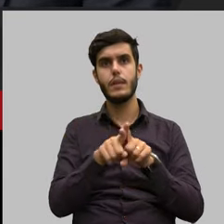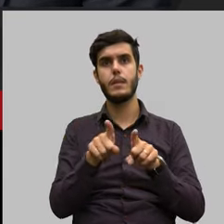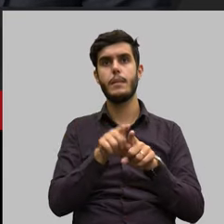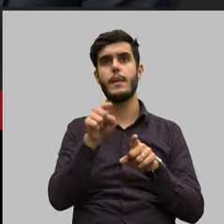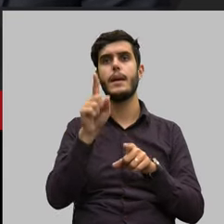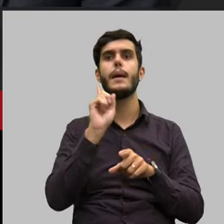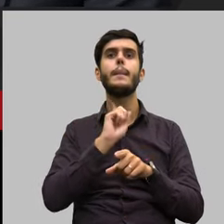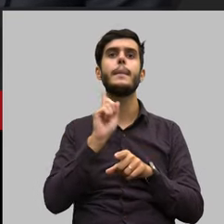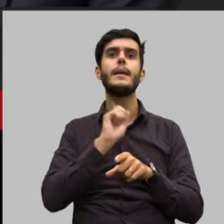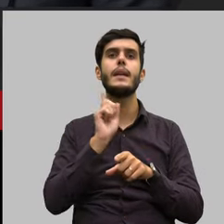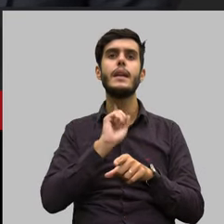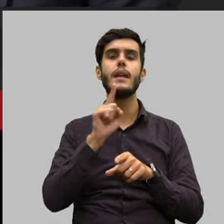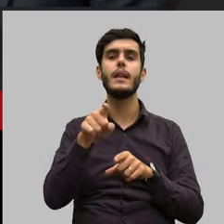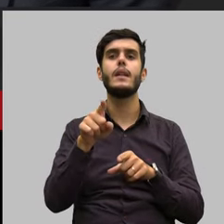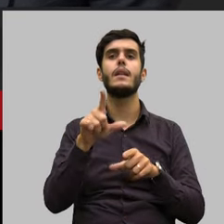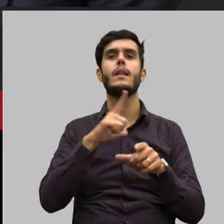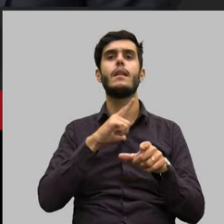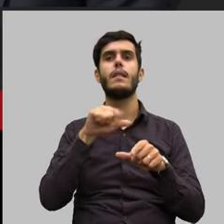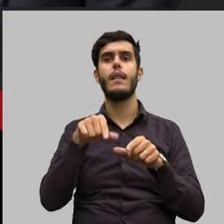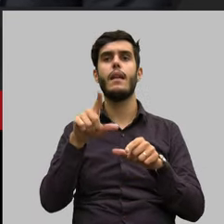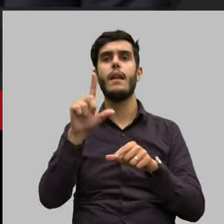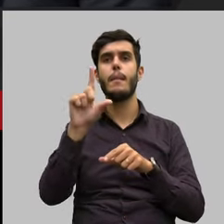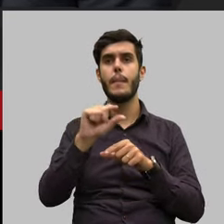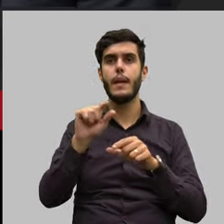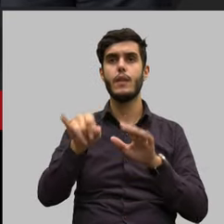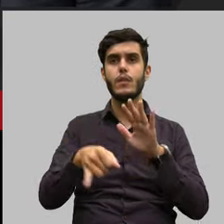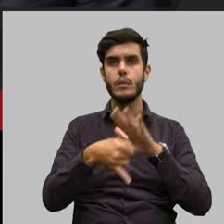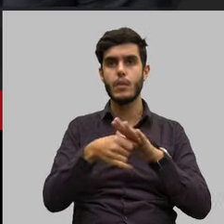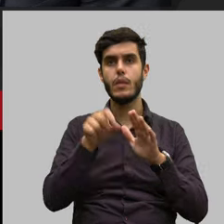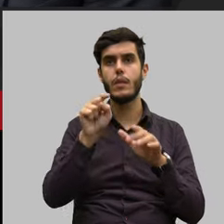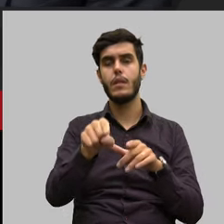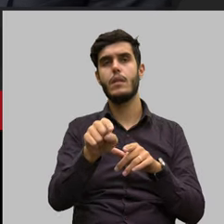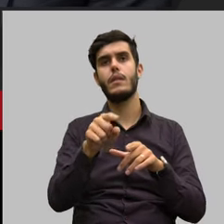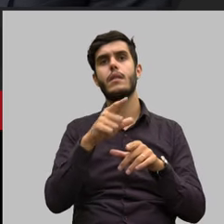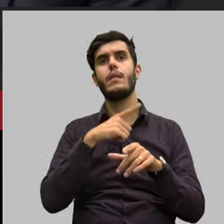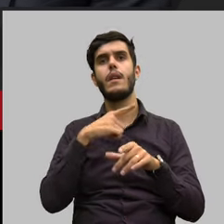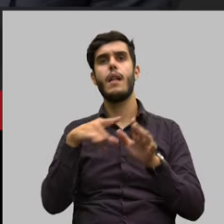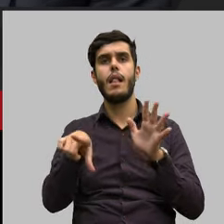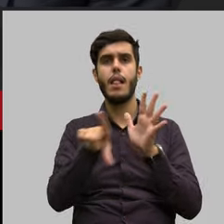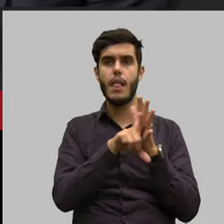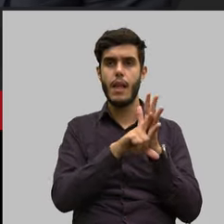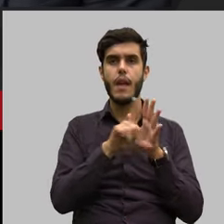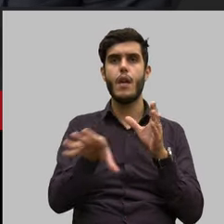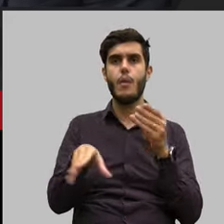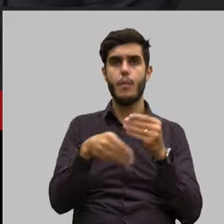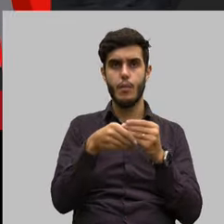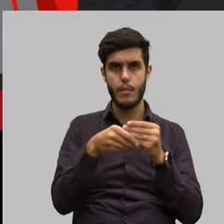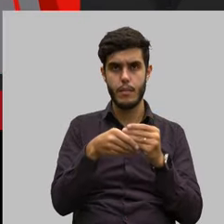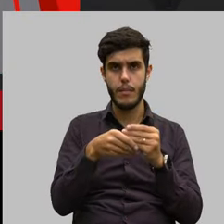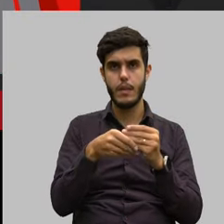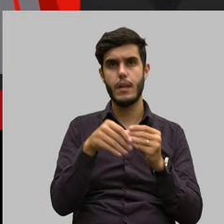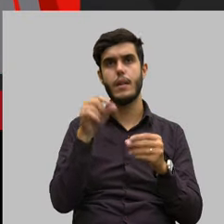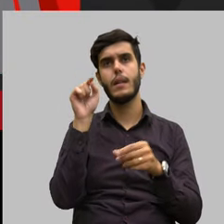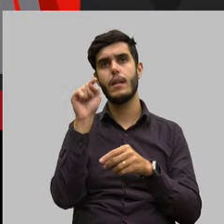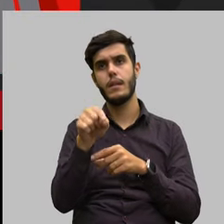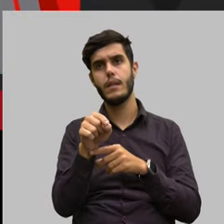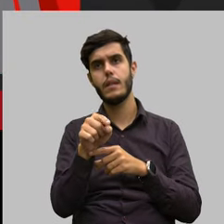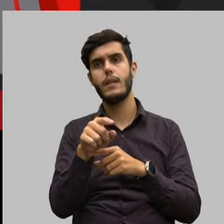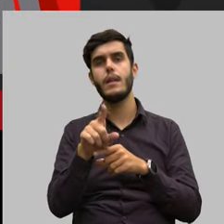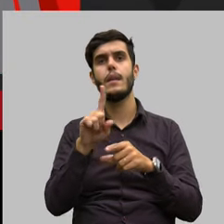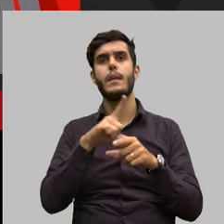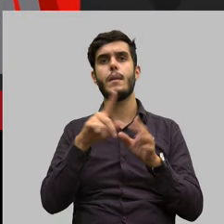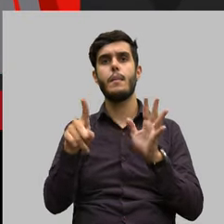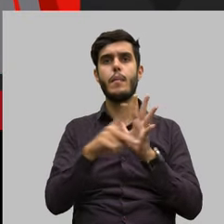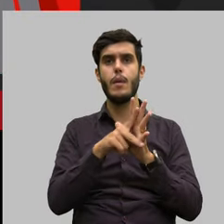tem se mantido abaixo do máximo né indicado pela lei complementar é alcançando no primeiro quadrimestre